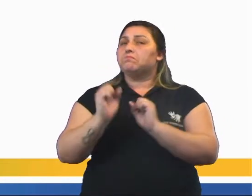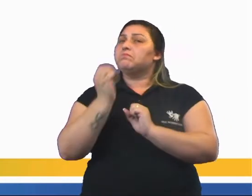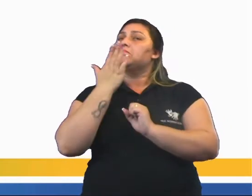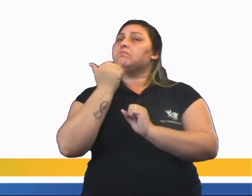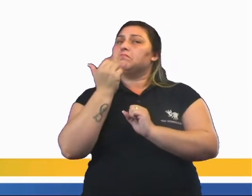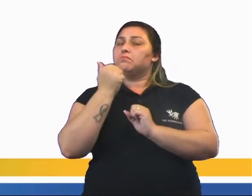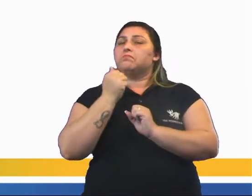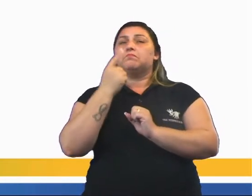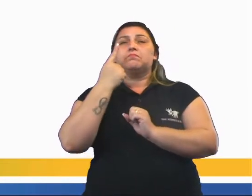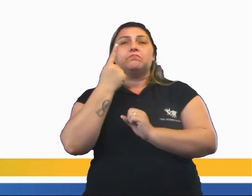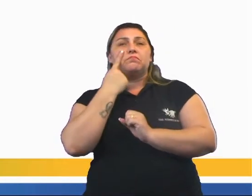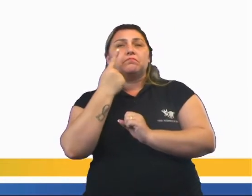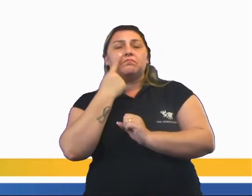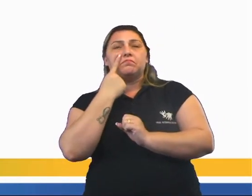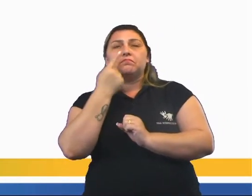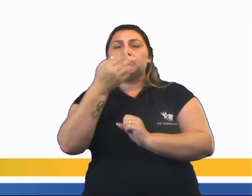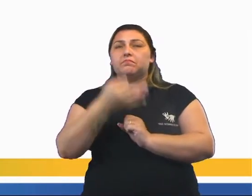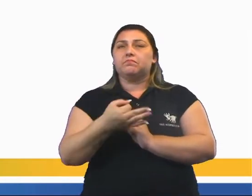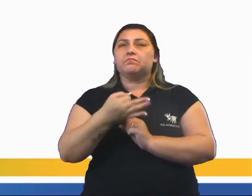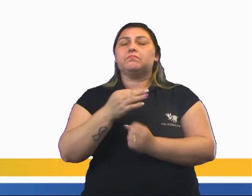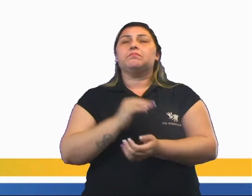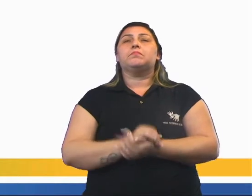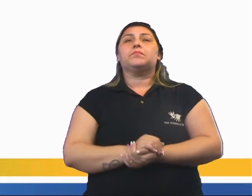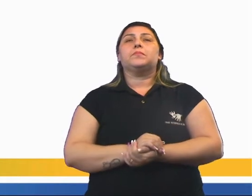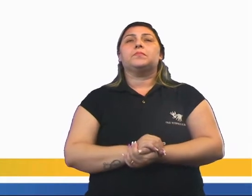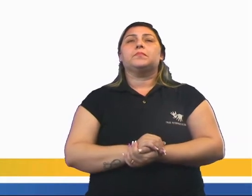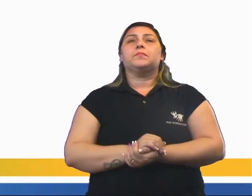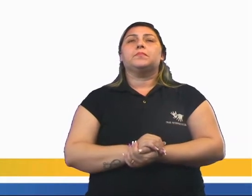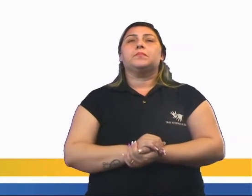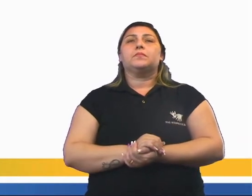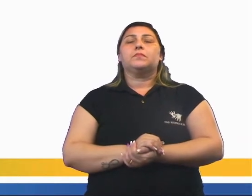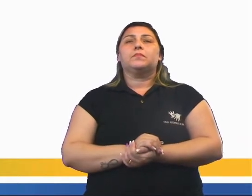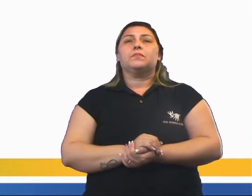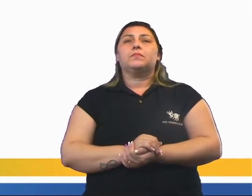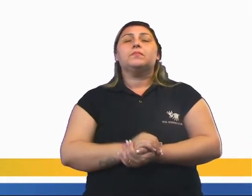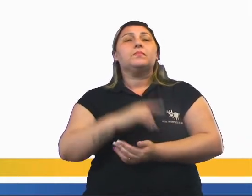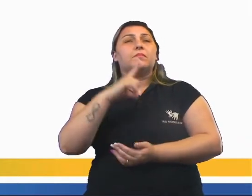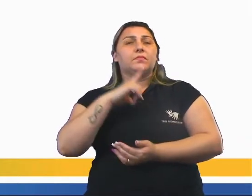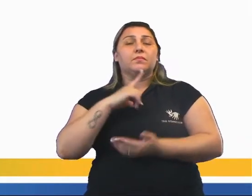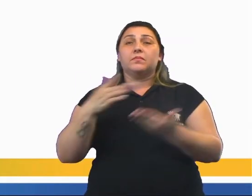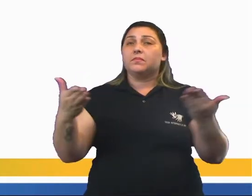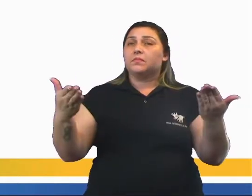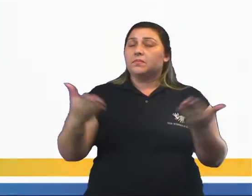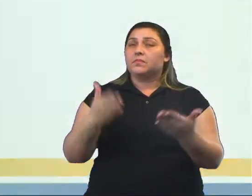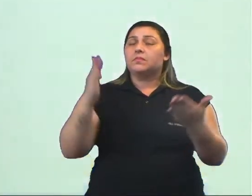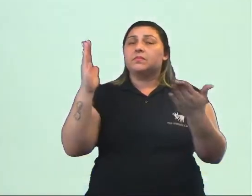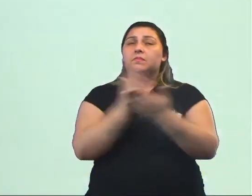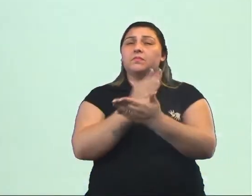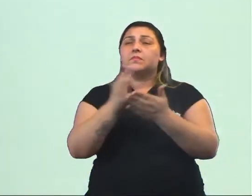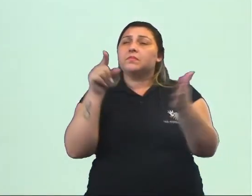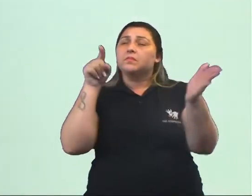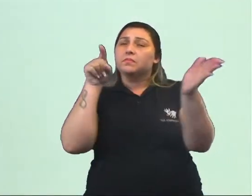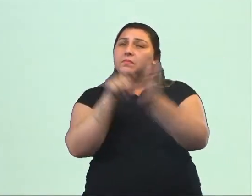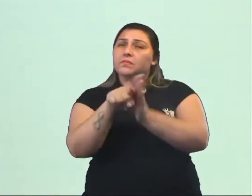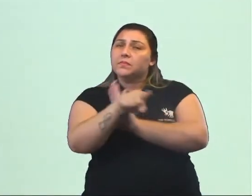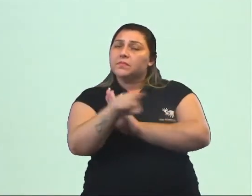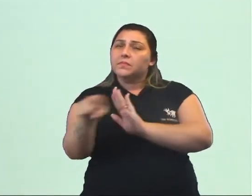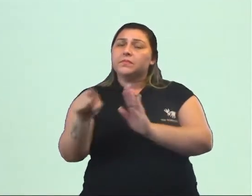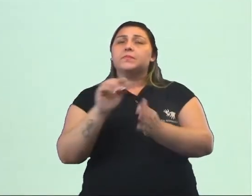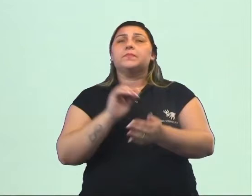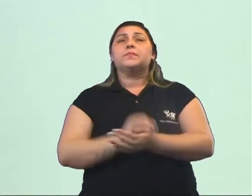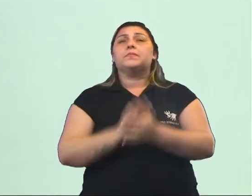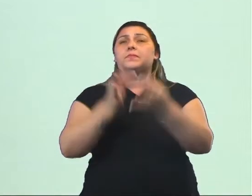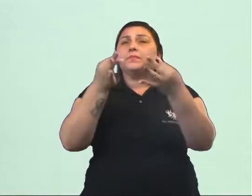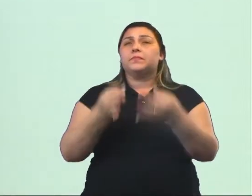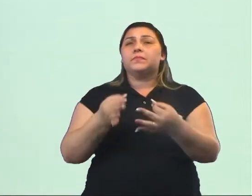para vocês observarem aí, certinho? Vamos prosseguir. Tenho agora algumas perguntinhas para